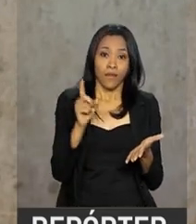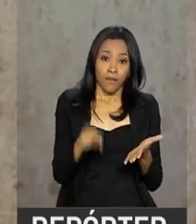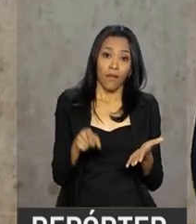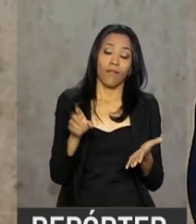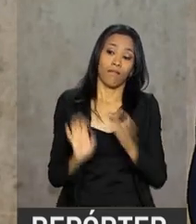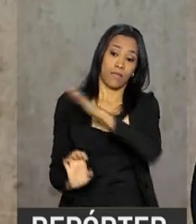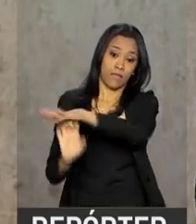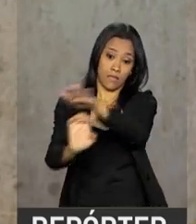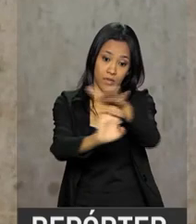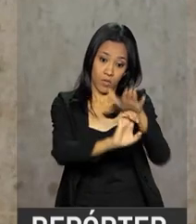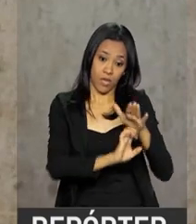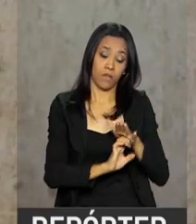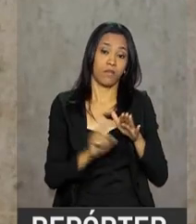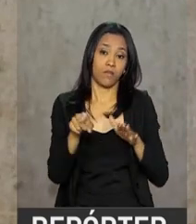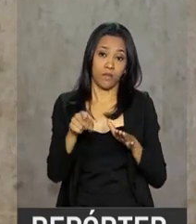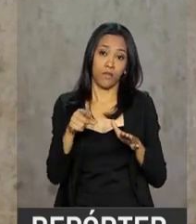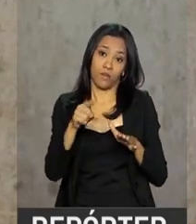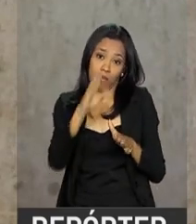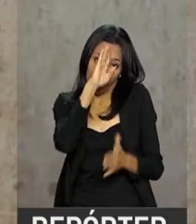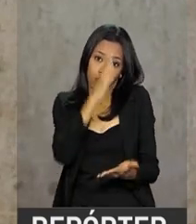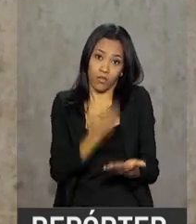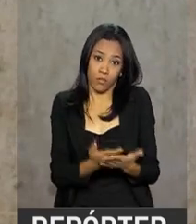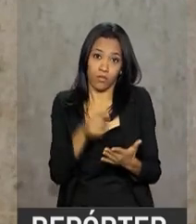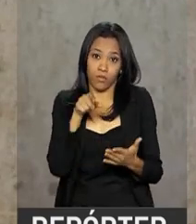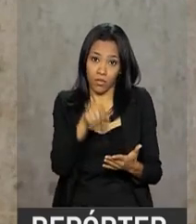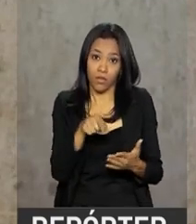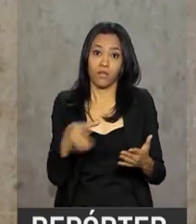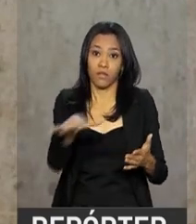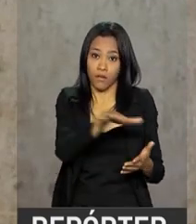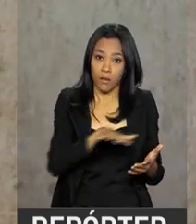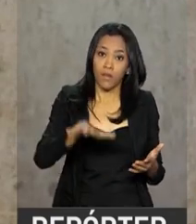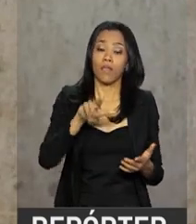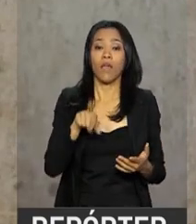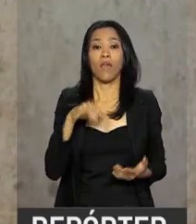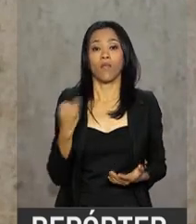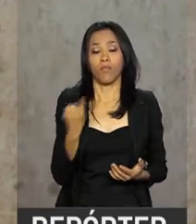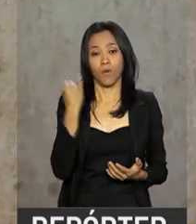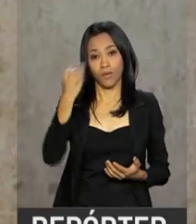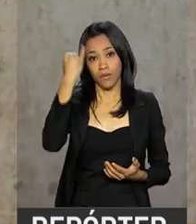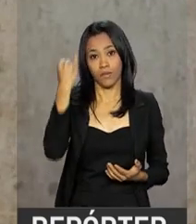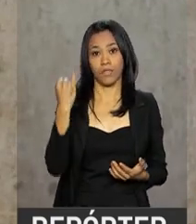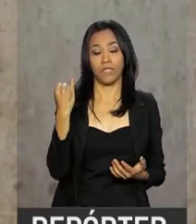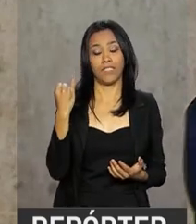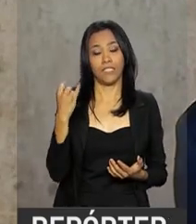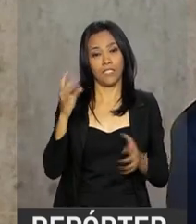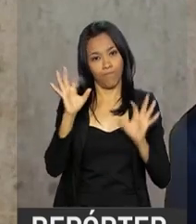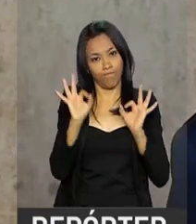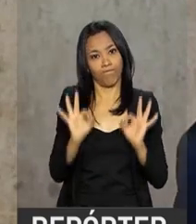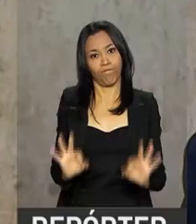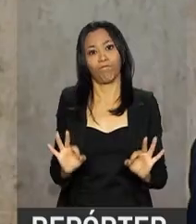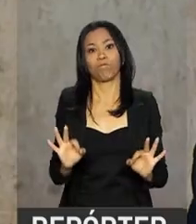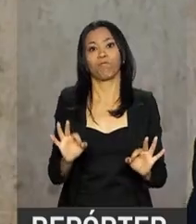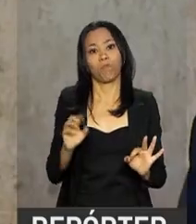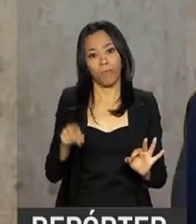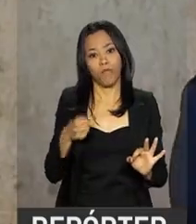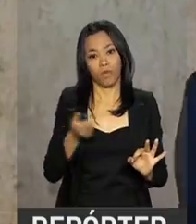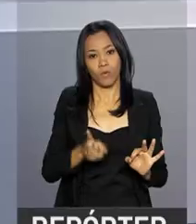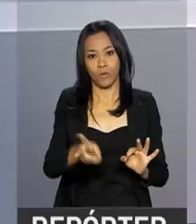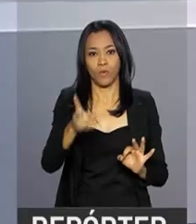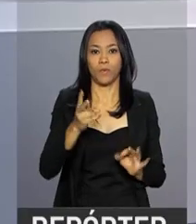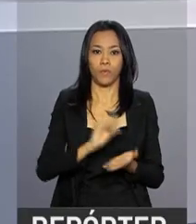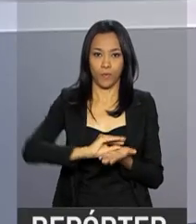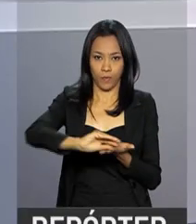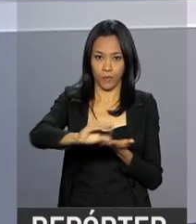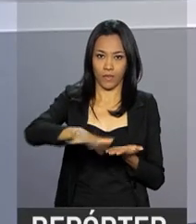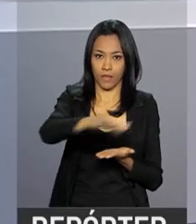empresas que fizeram esse investimento e certamente é muito importante que isso seja confirmado para que se confirme também os investimentos